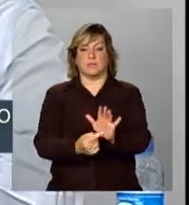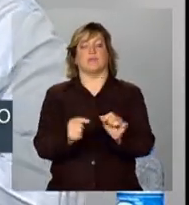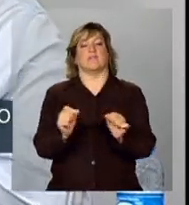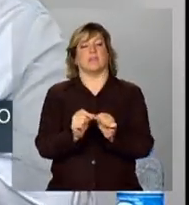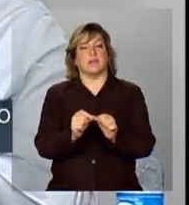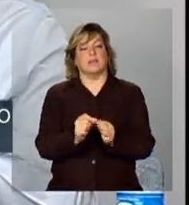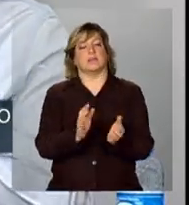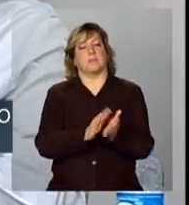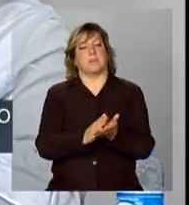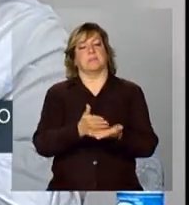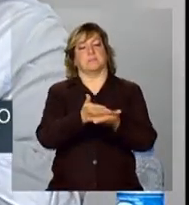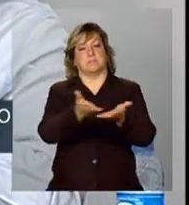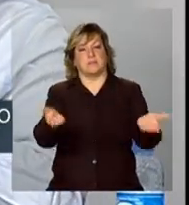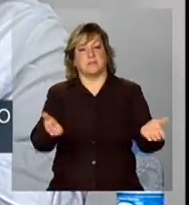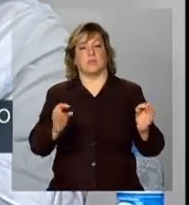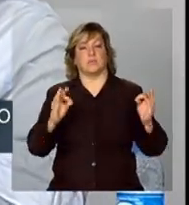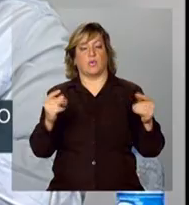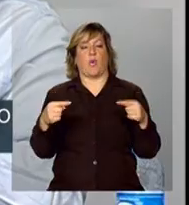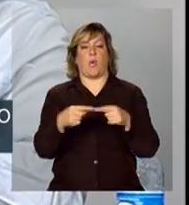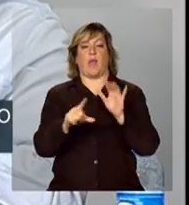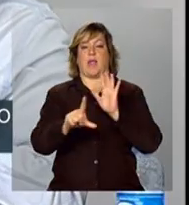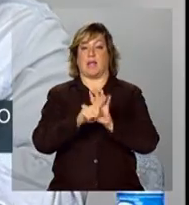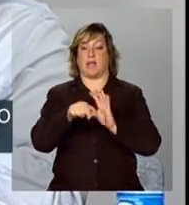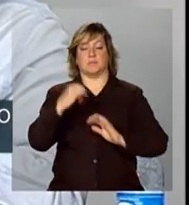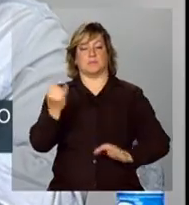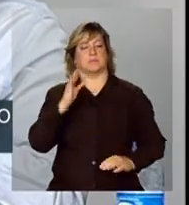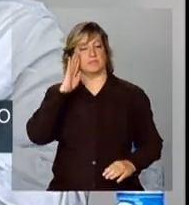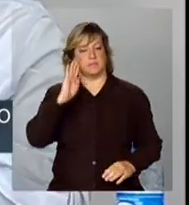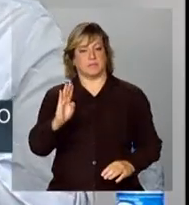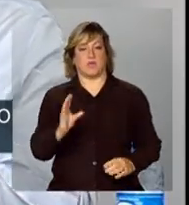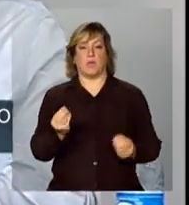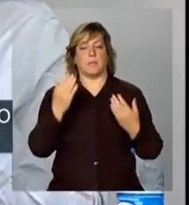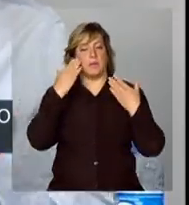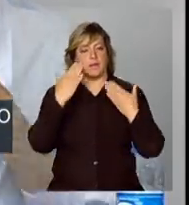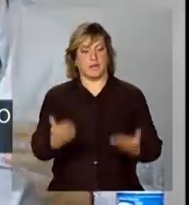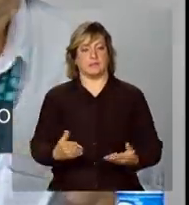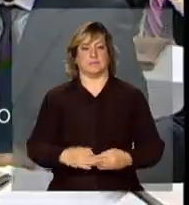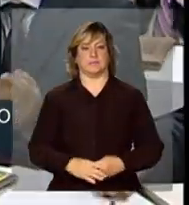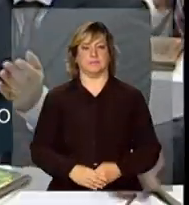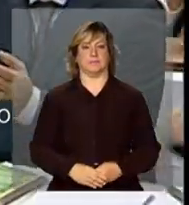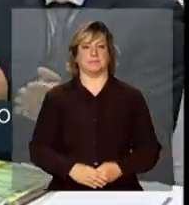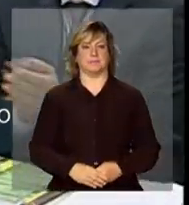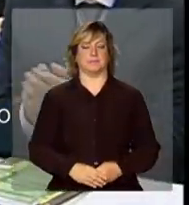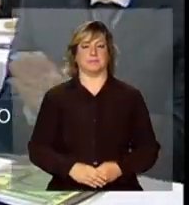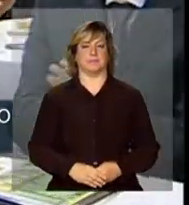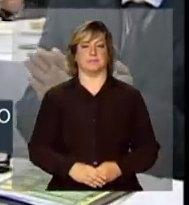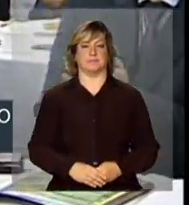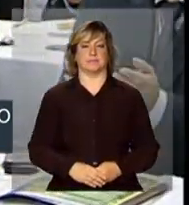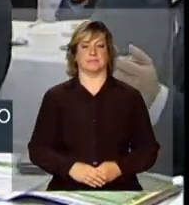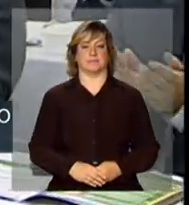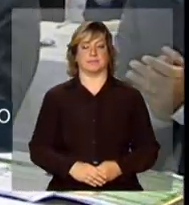e parabenizar aqueles que estão fazendo dentro da lei, que é isso que nos interessa. Tá bom? Muito obrigada a todos.